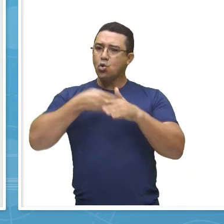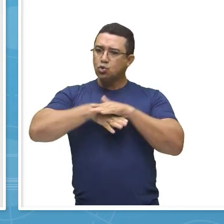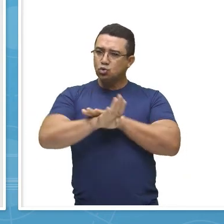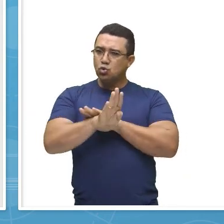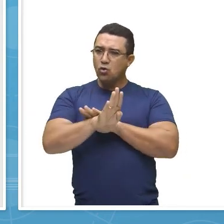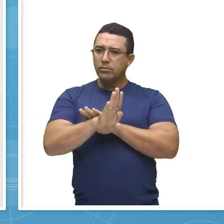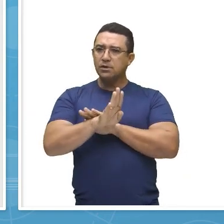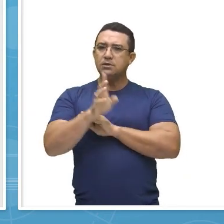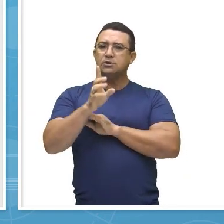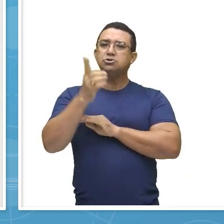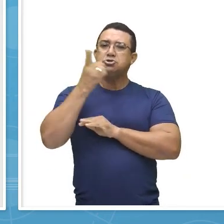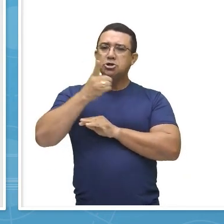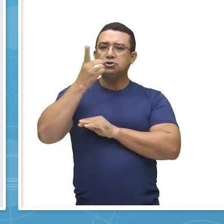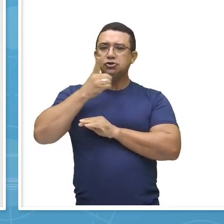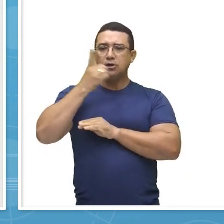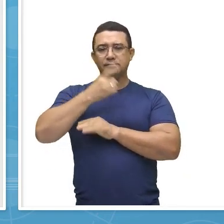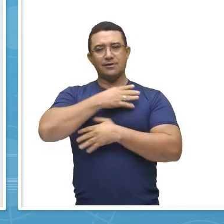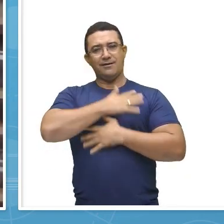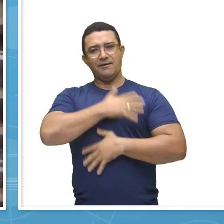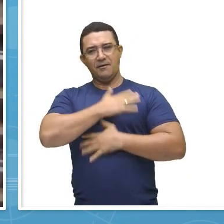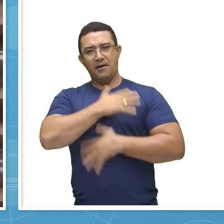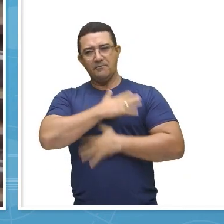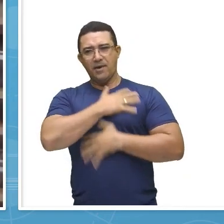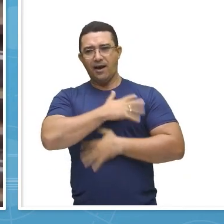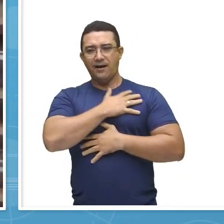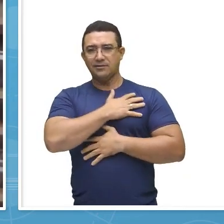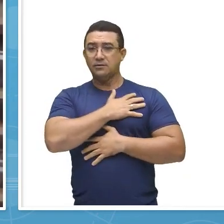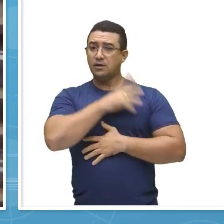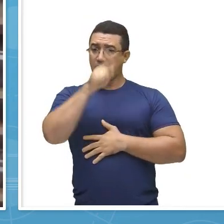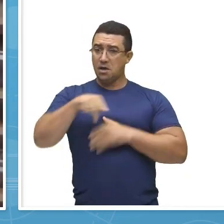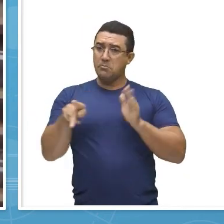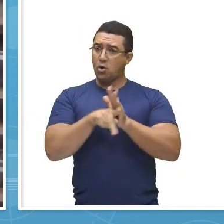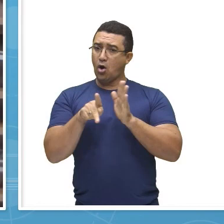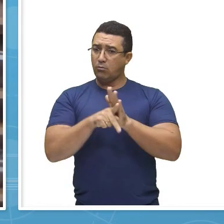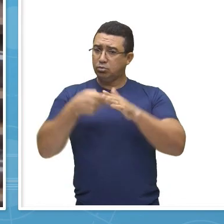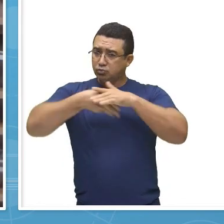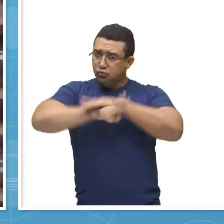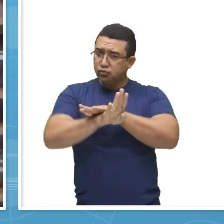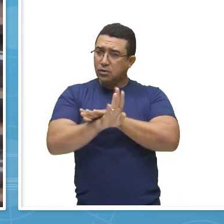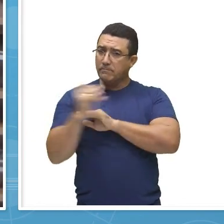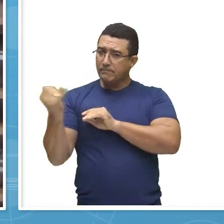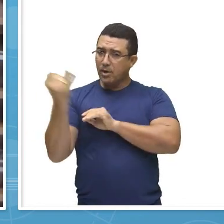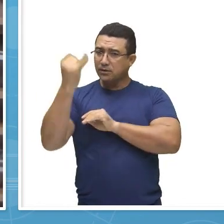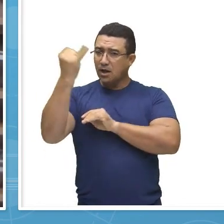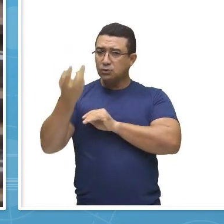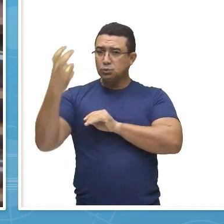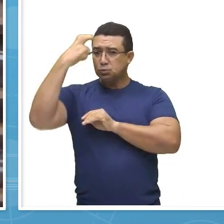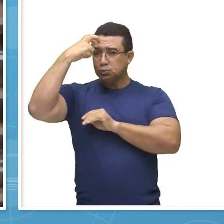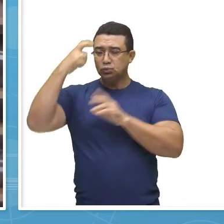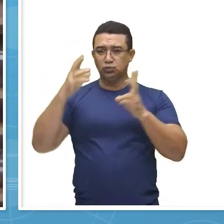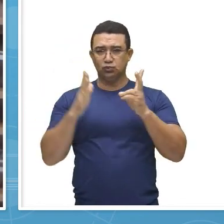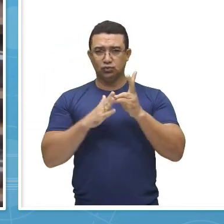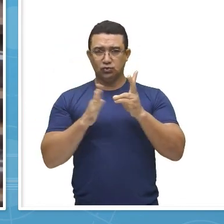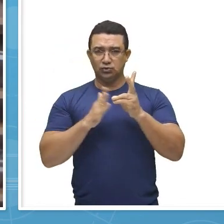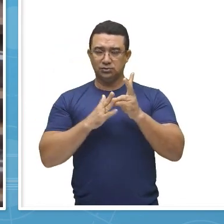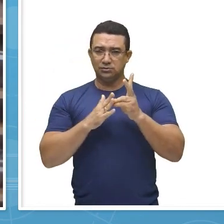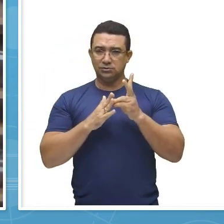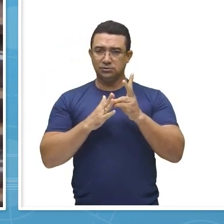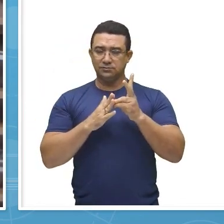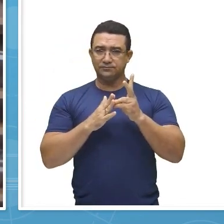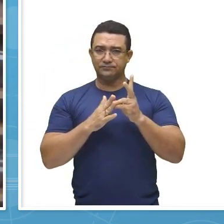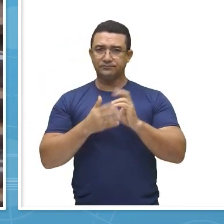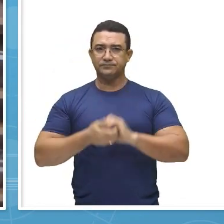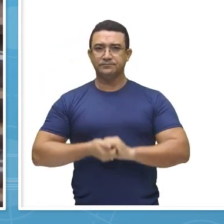Olha que maravilha! Então, essa herança, esse hábito importantíssimo de higiene, ele nos é